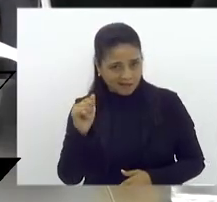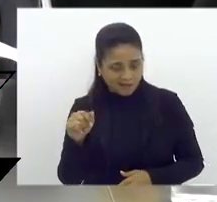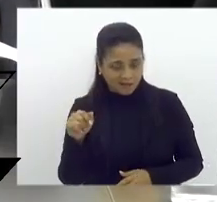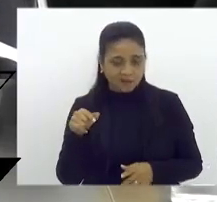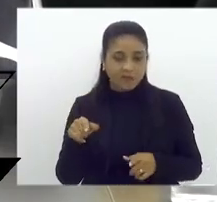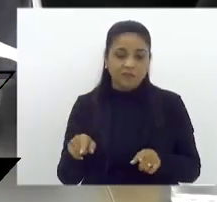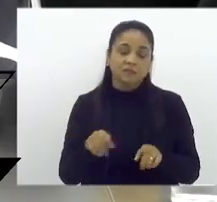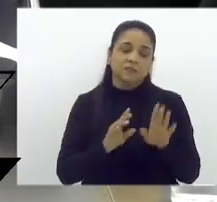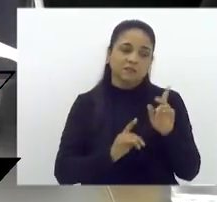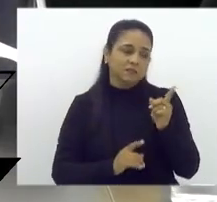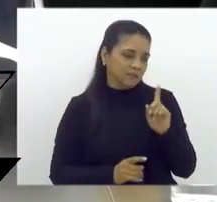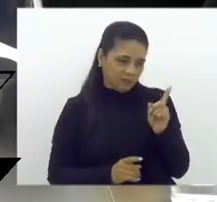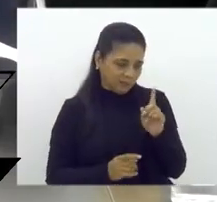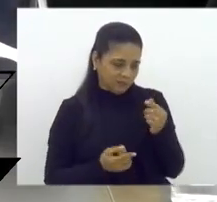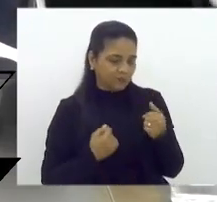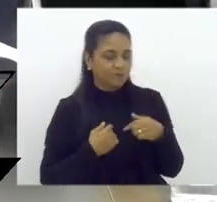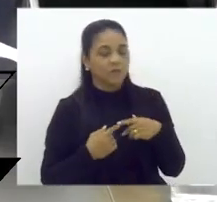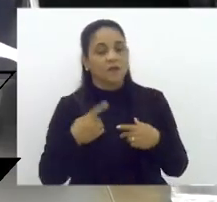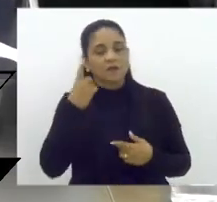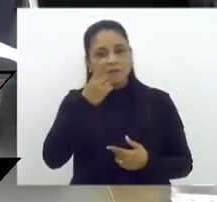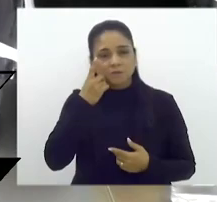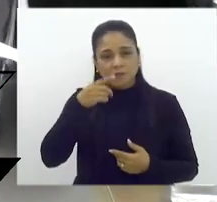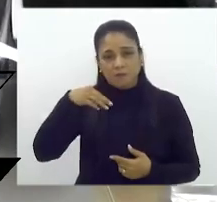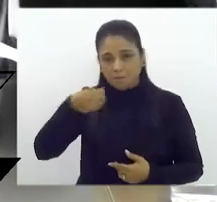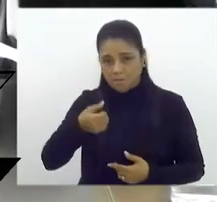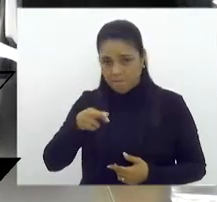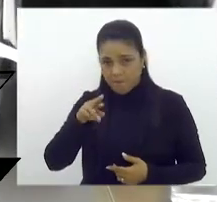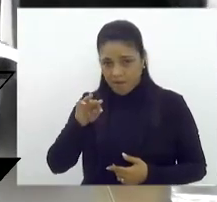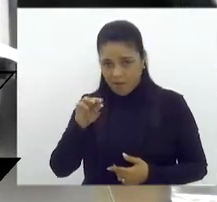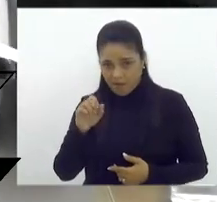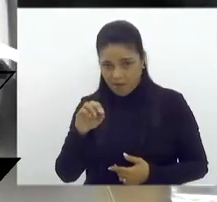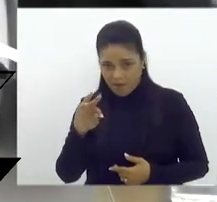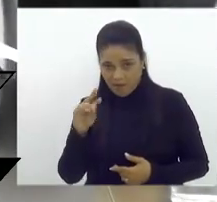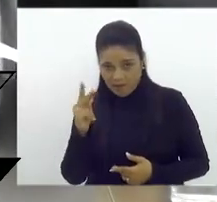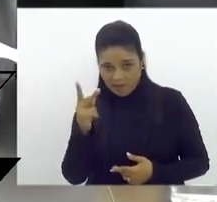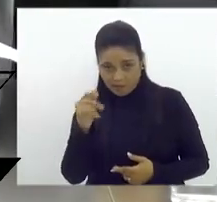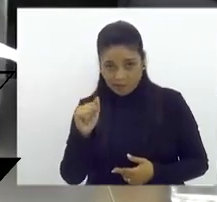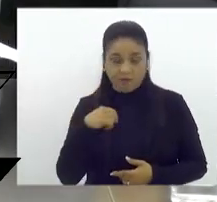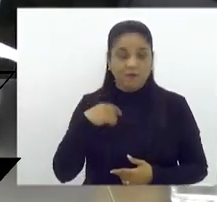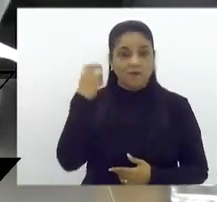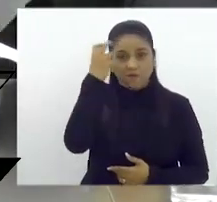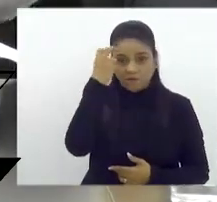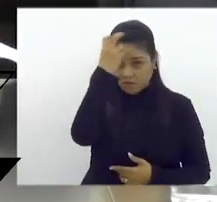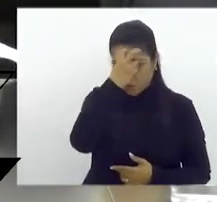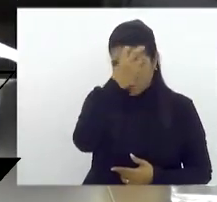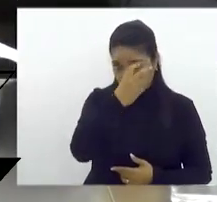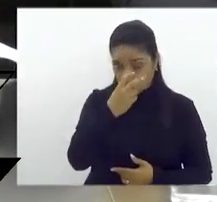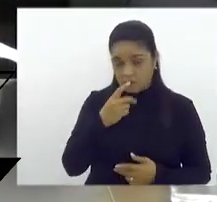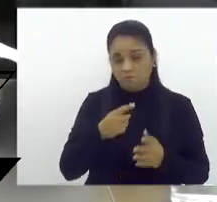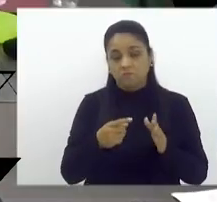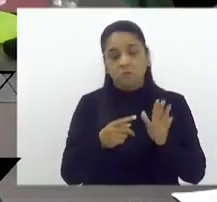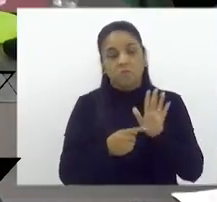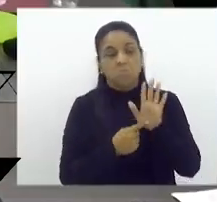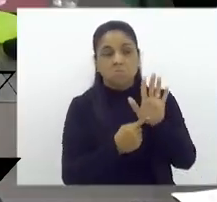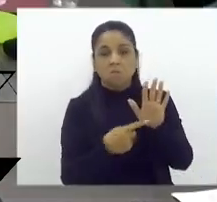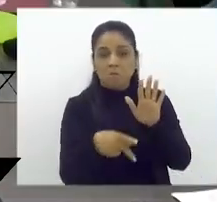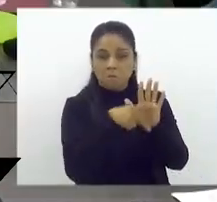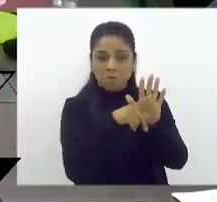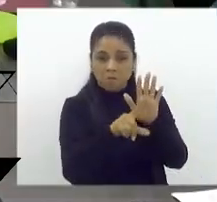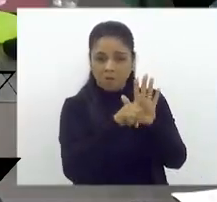a deputada Marta quanto a deputada Verônica Lima apresentaram projetos que tratam de